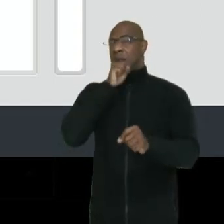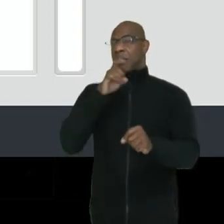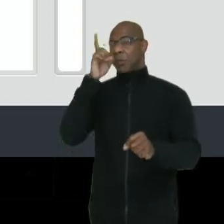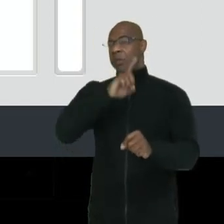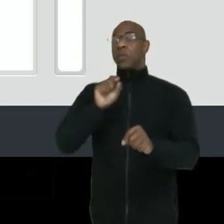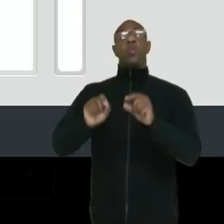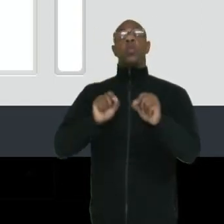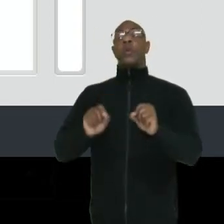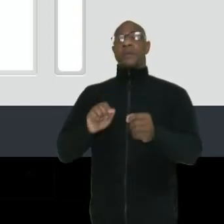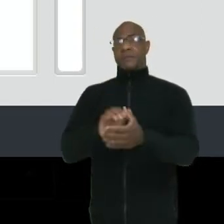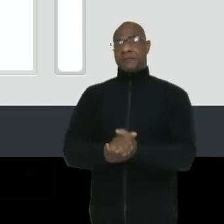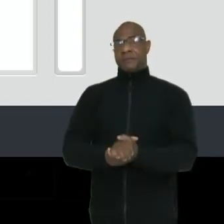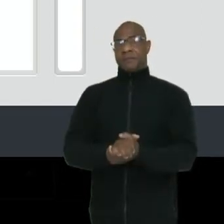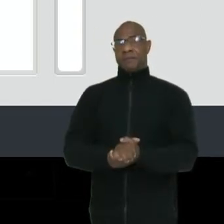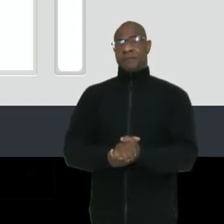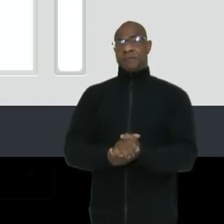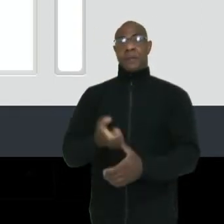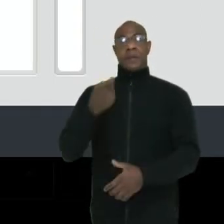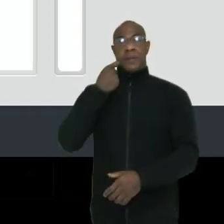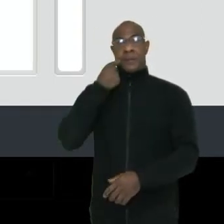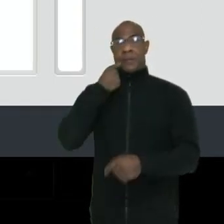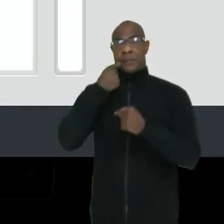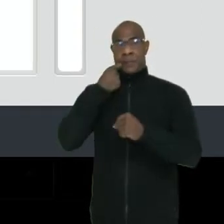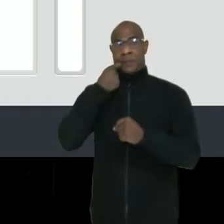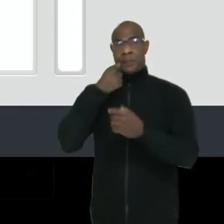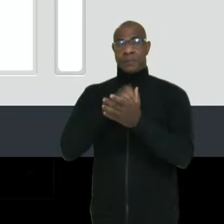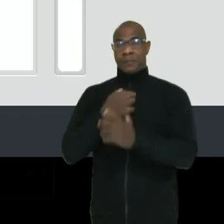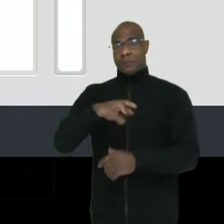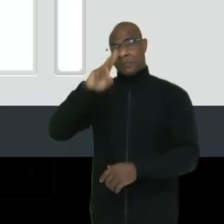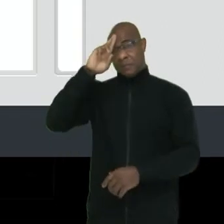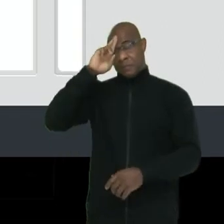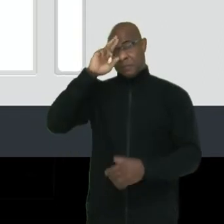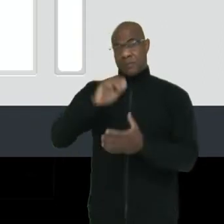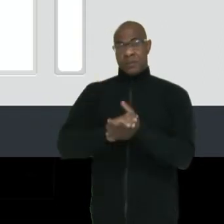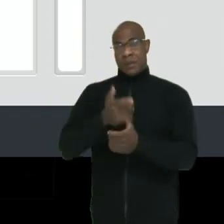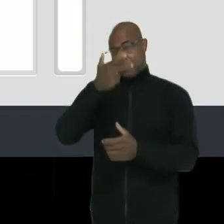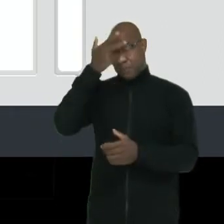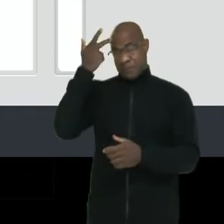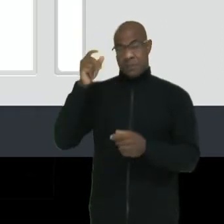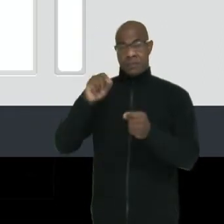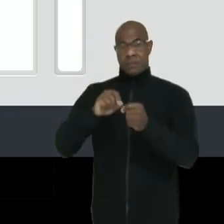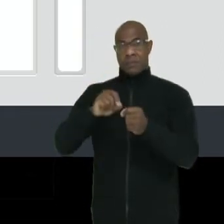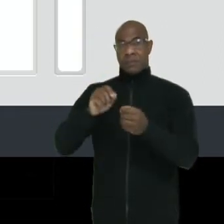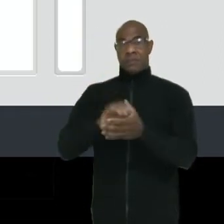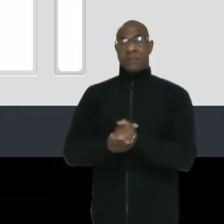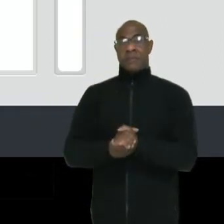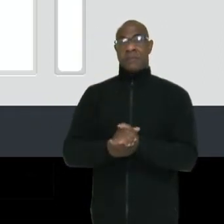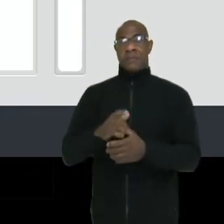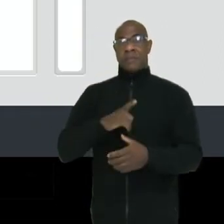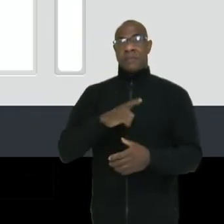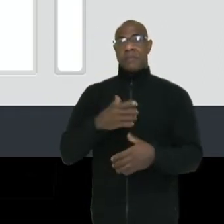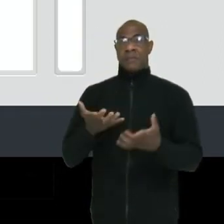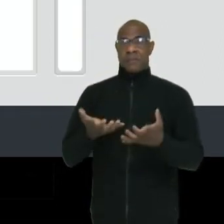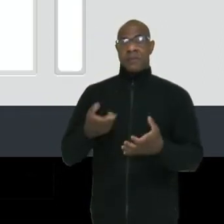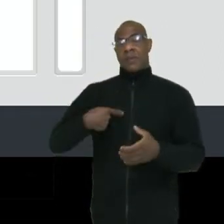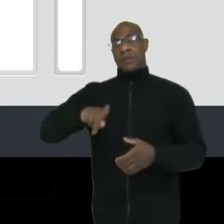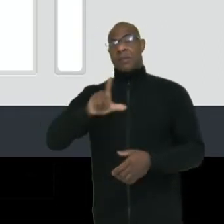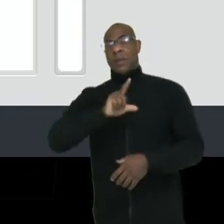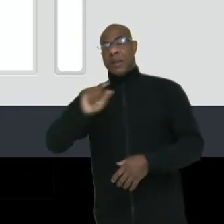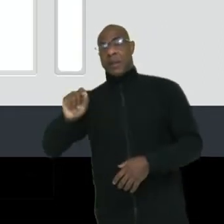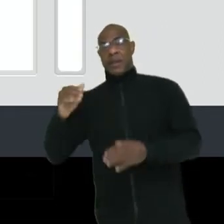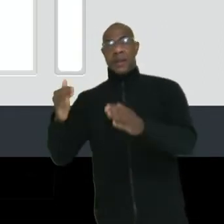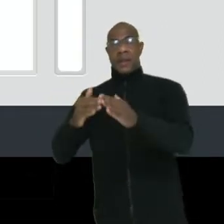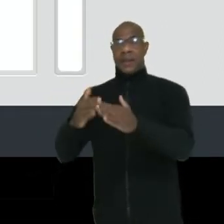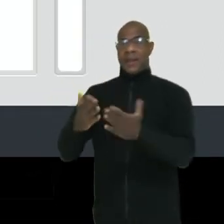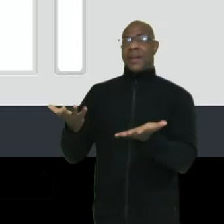semana? Na sexta-feira, ao final do dia, quando as pessoas estão se despedindo, né, estão indo embora para o